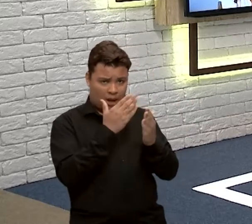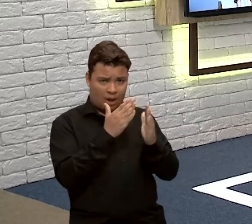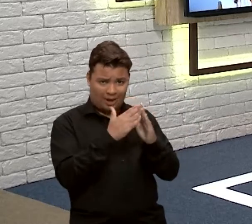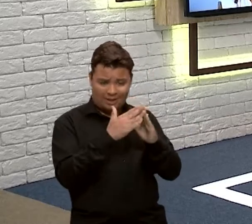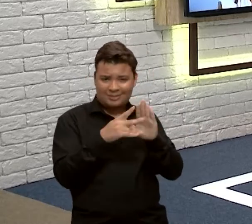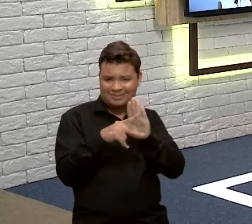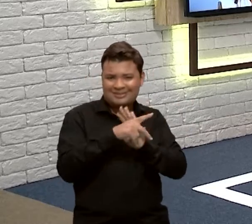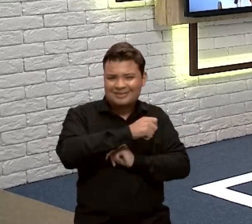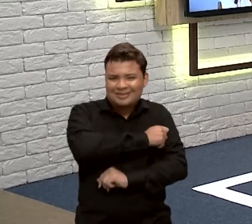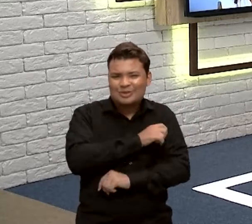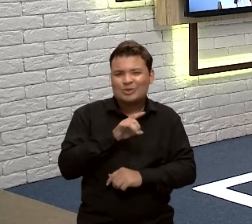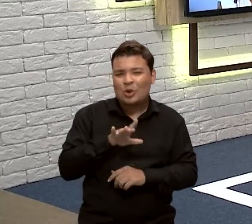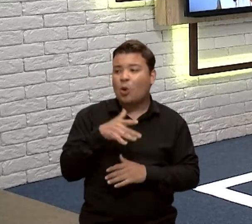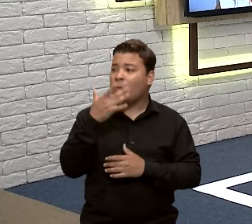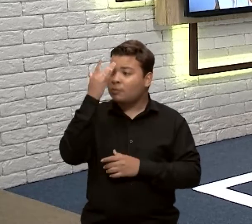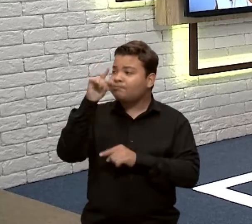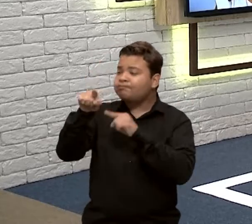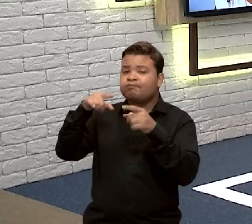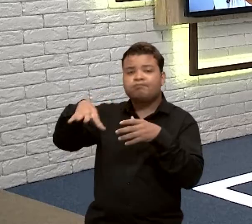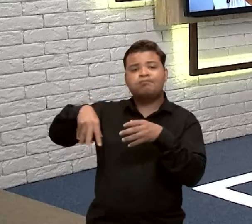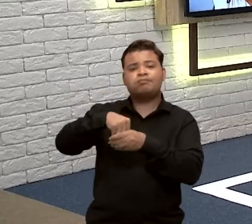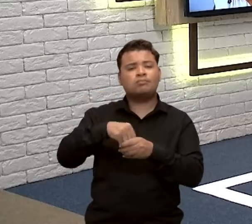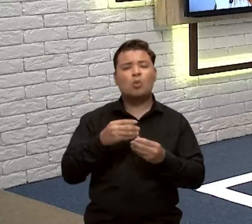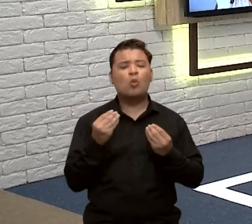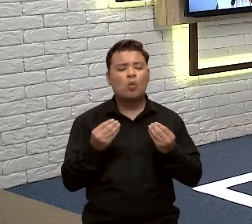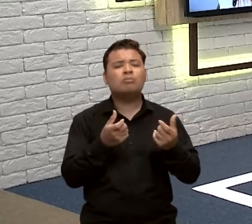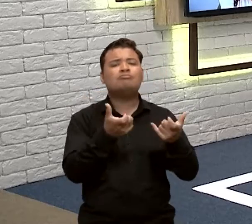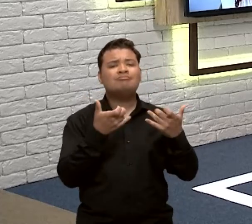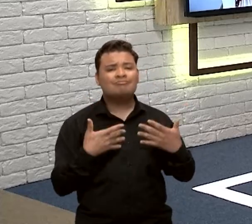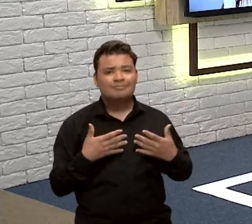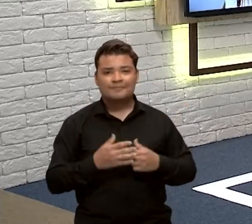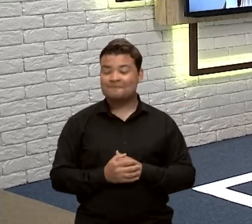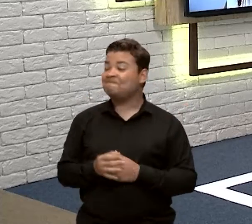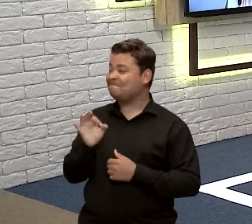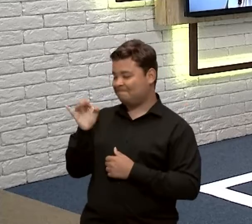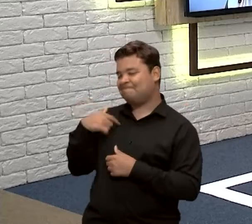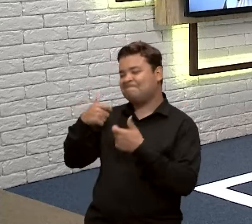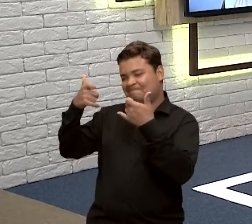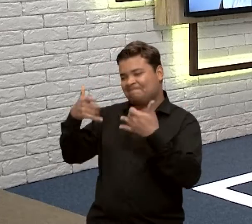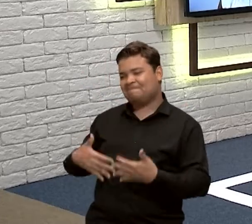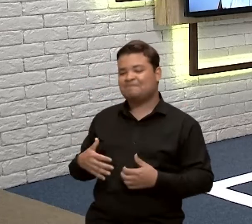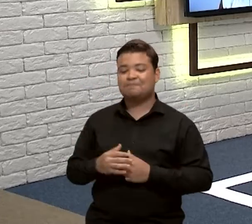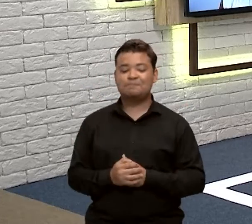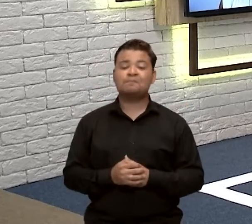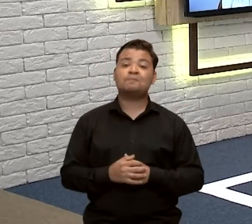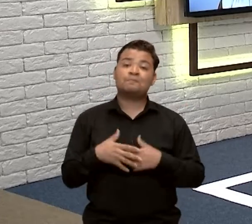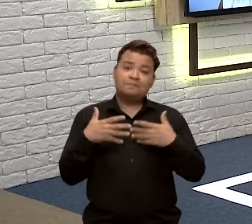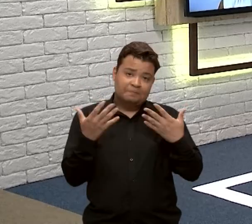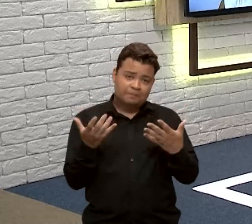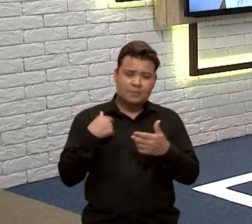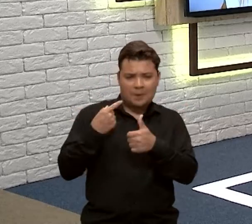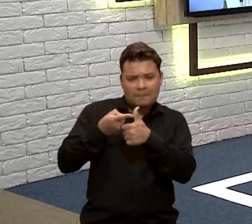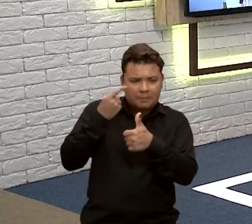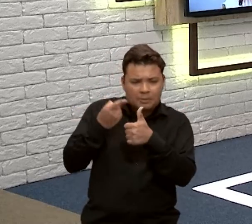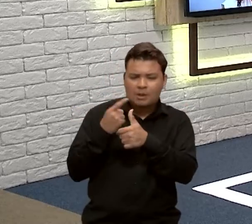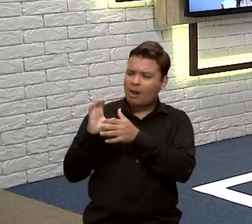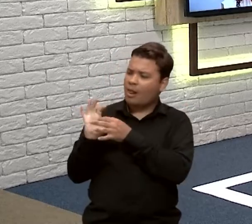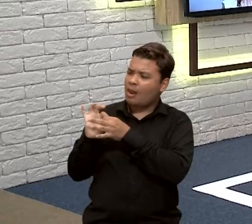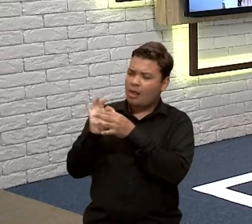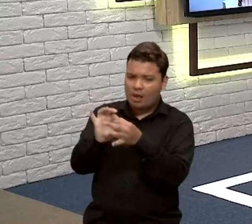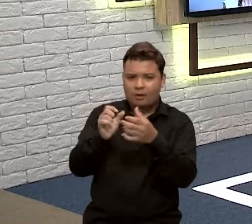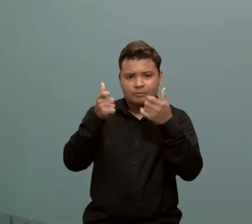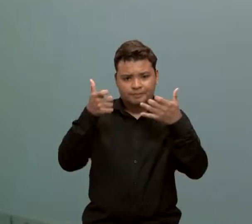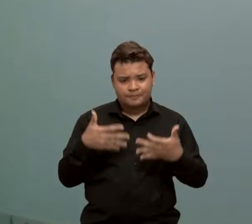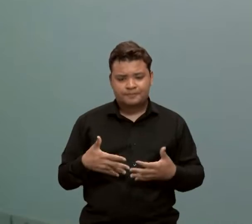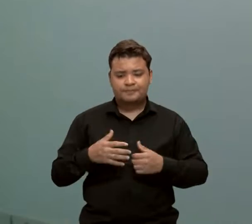um pouquinho para a gente. Explico sim, Camila. Bem, primeiro só contextualizar, esse não